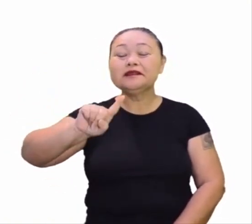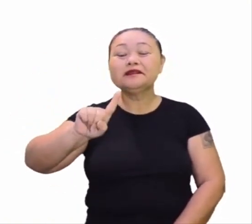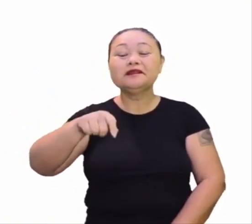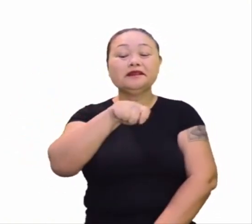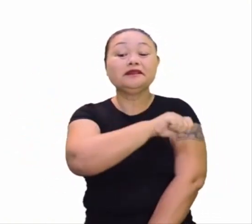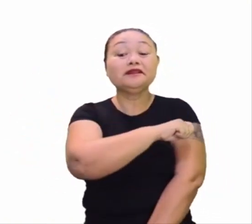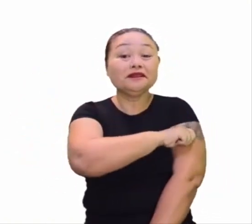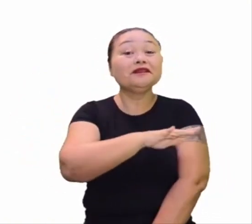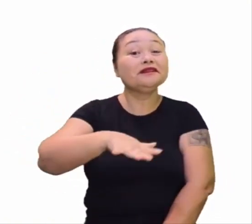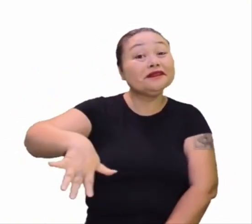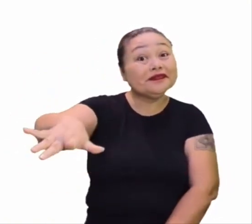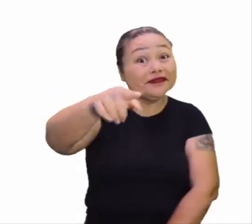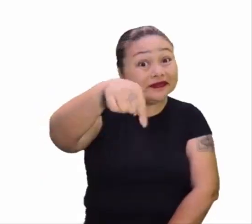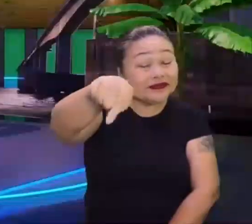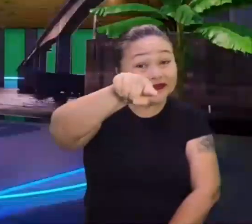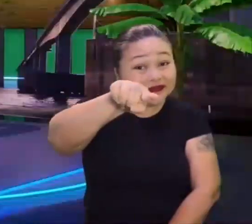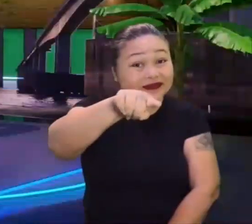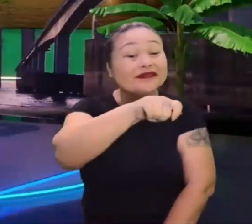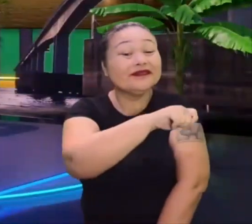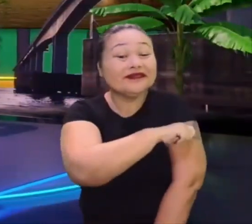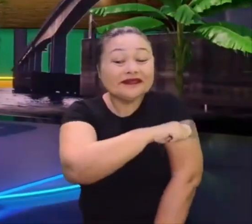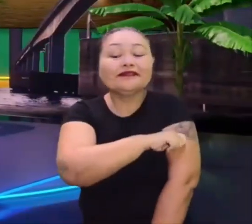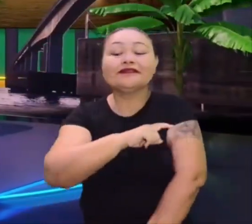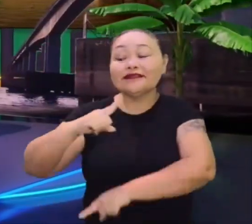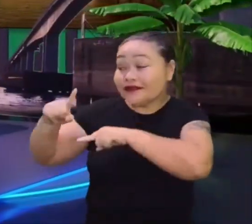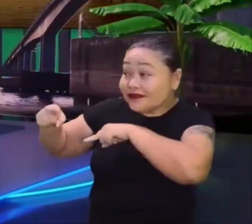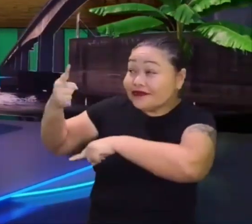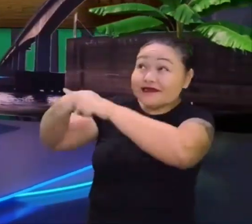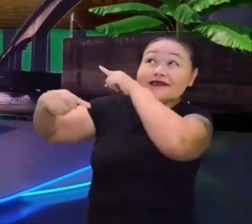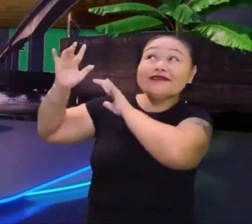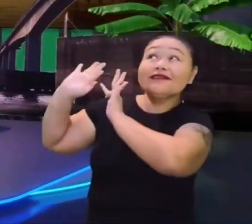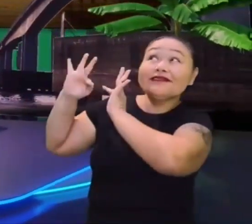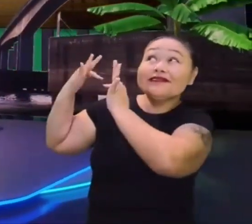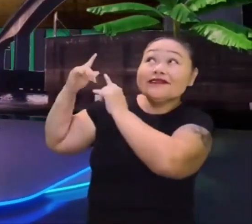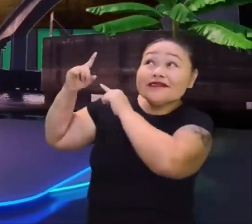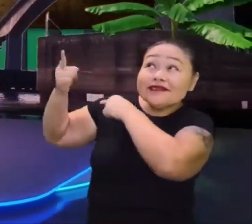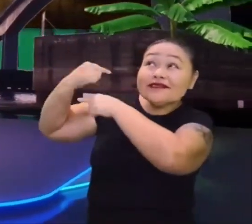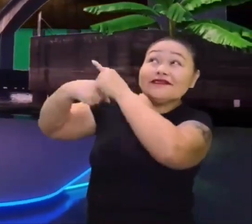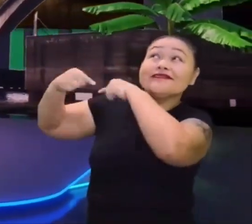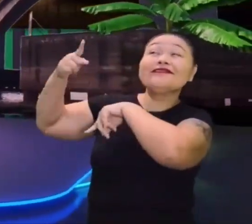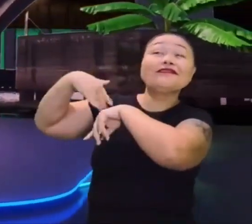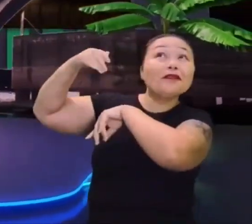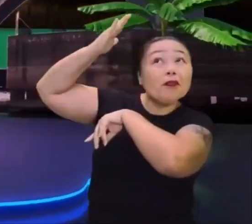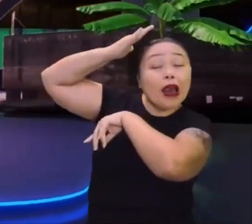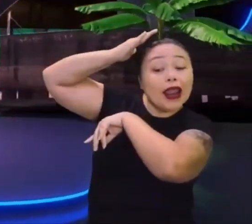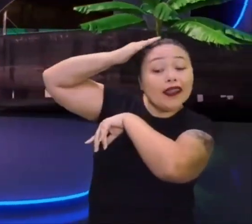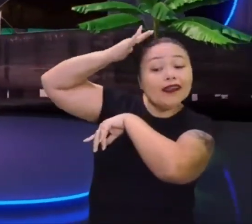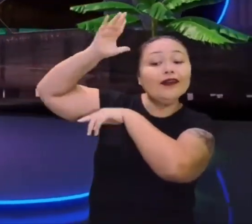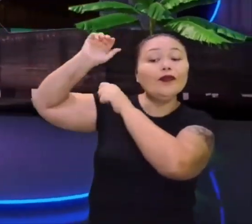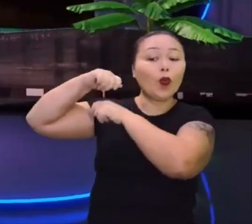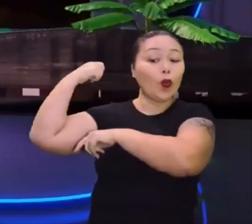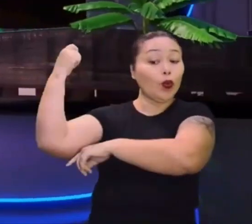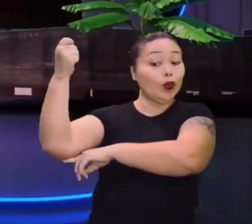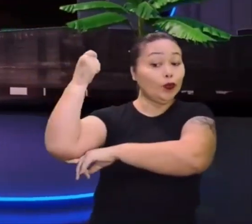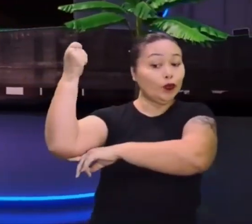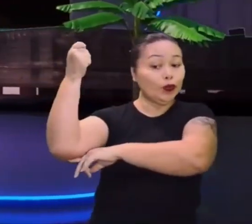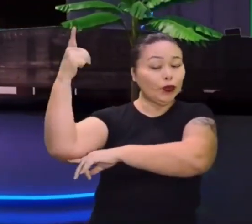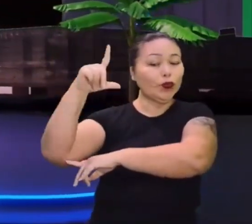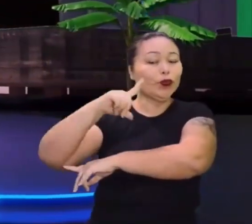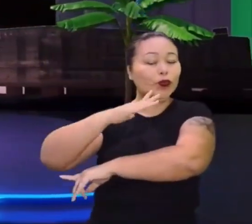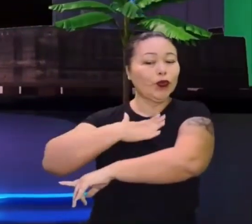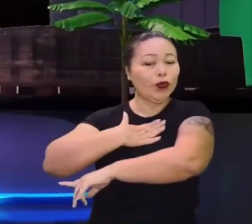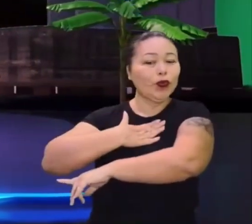alunos, muitos deles, Rogério, são descendentes de pessoas lá do Paraná, Muito bem. Rio Grande do Sul.